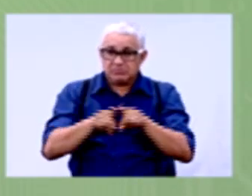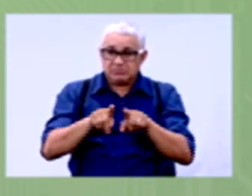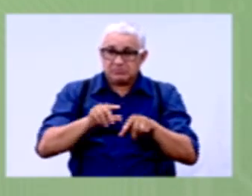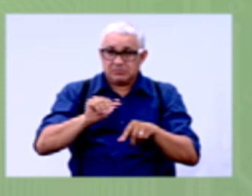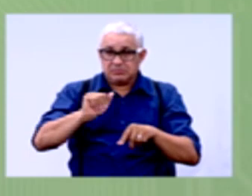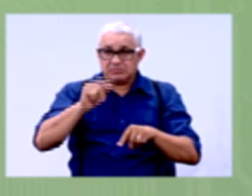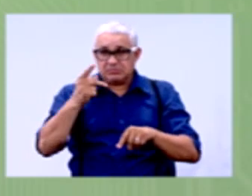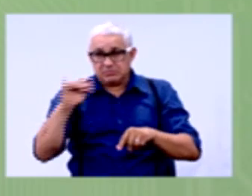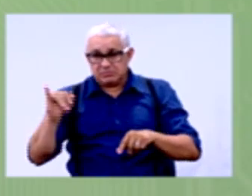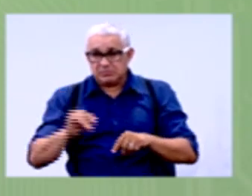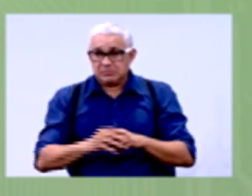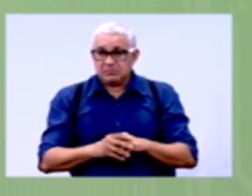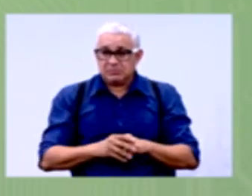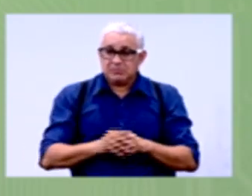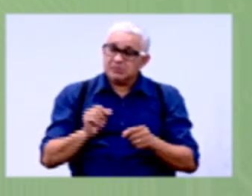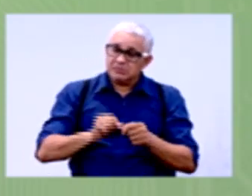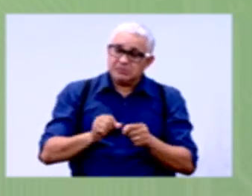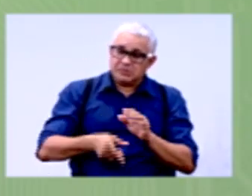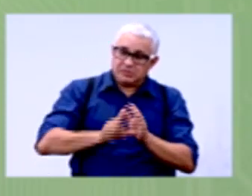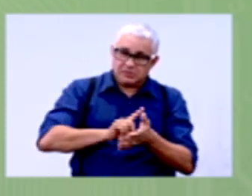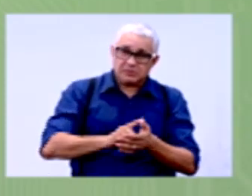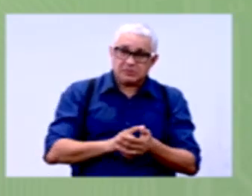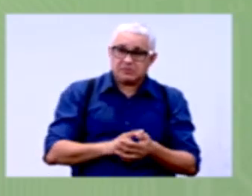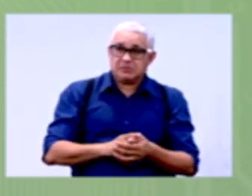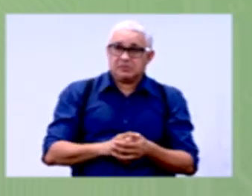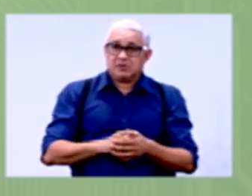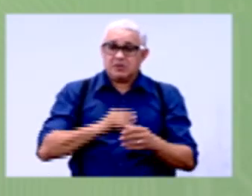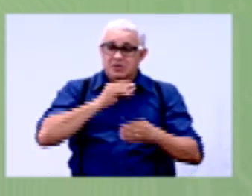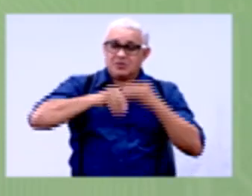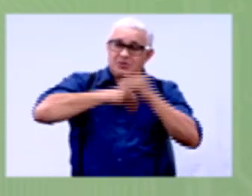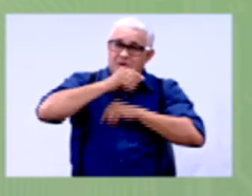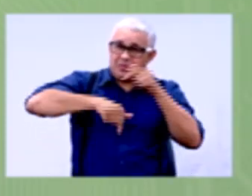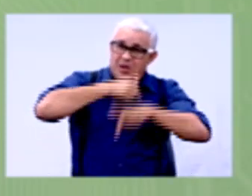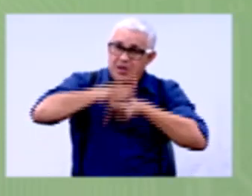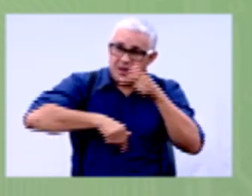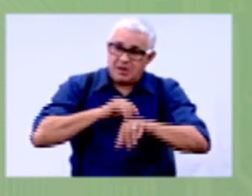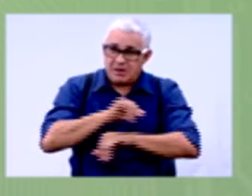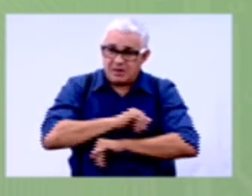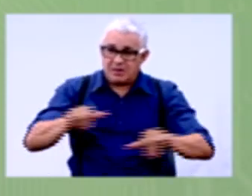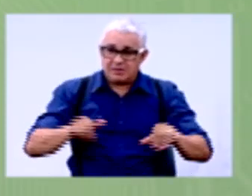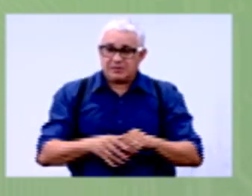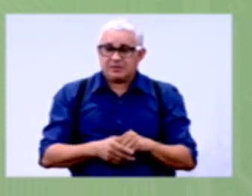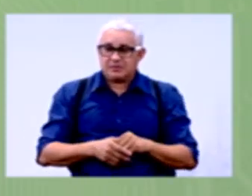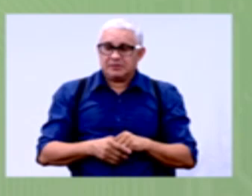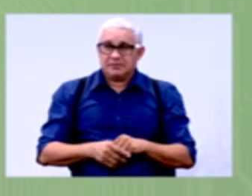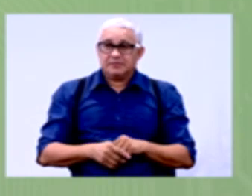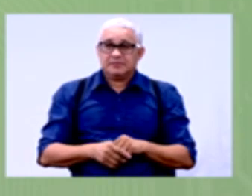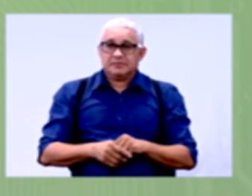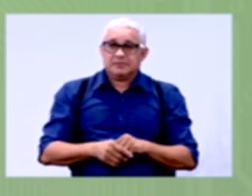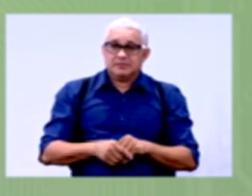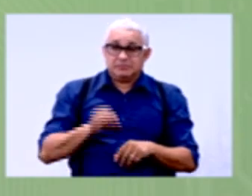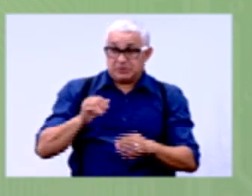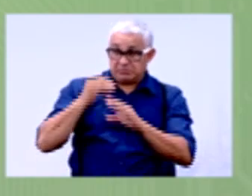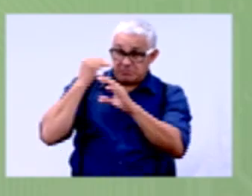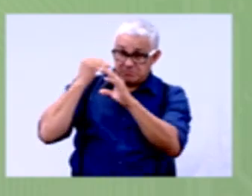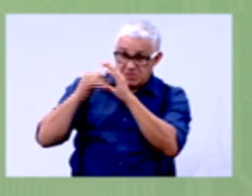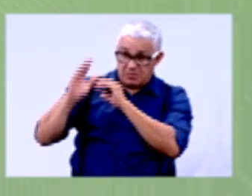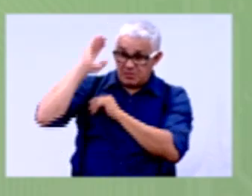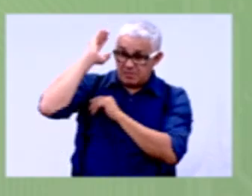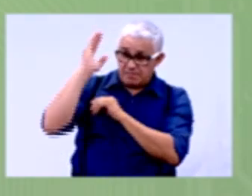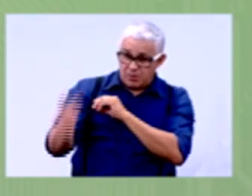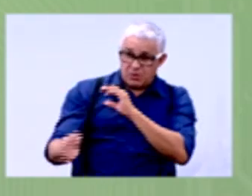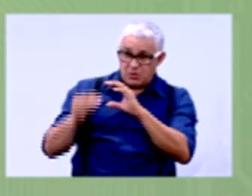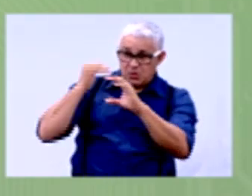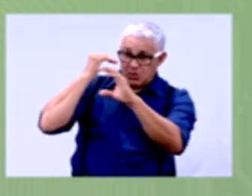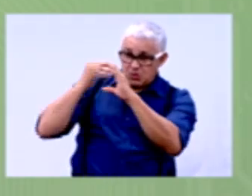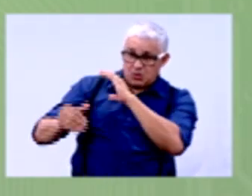API aqui que a gente fez, né? Que a API processava a informação. Só que ao invés da gente enviar diretamente, né, o